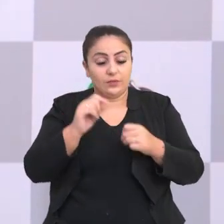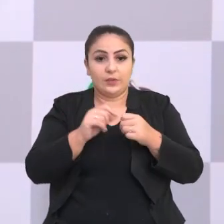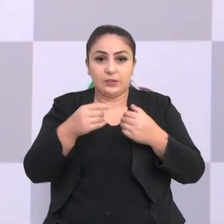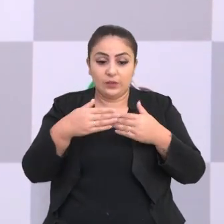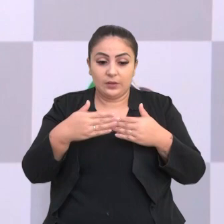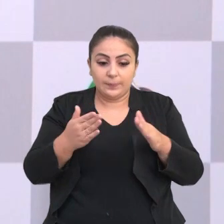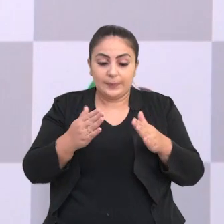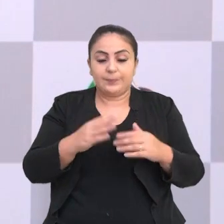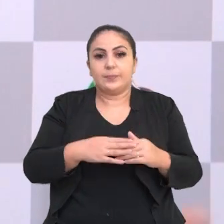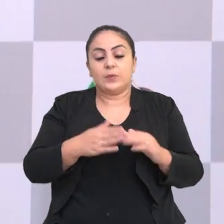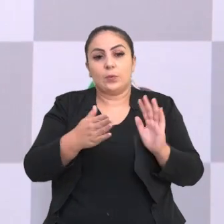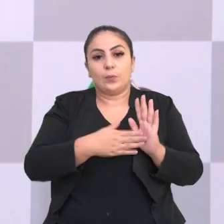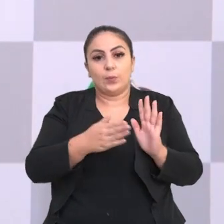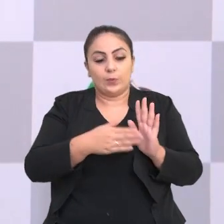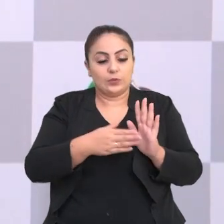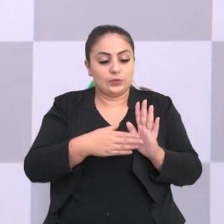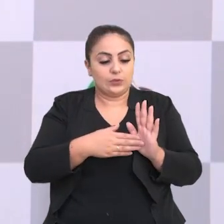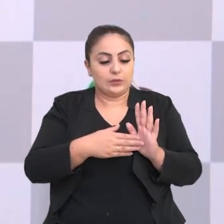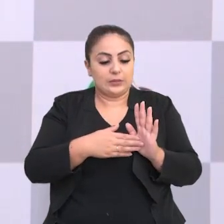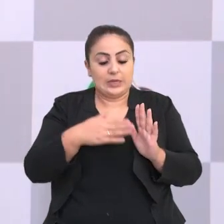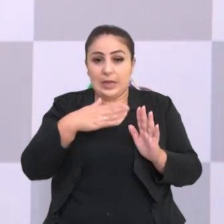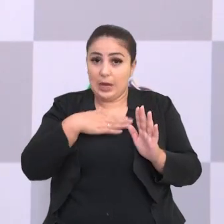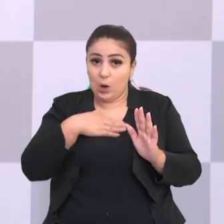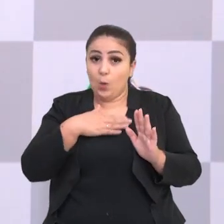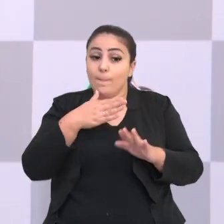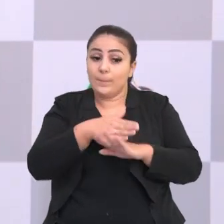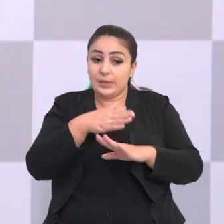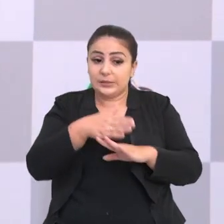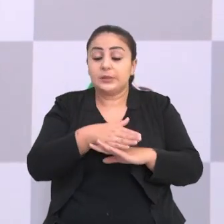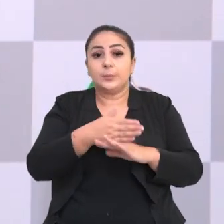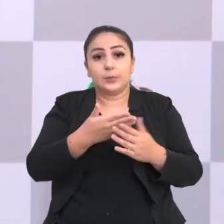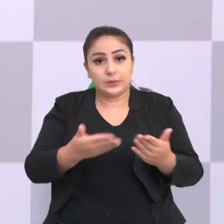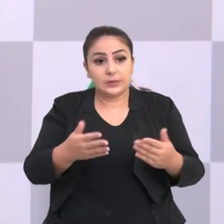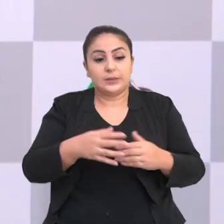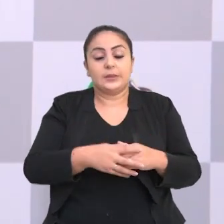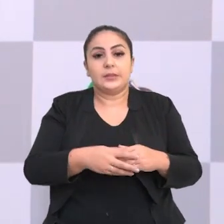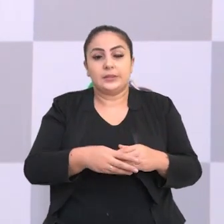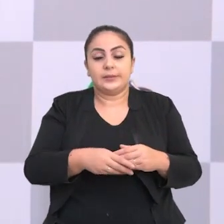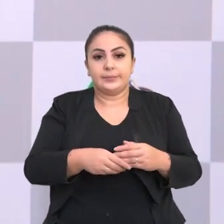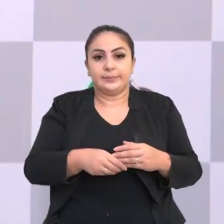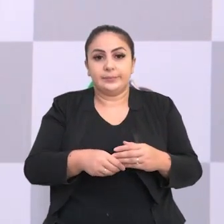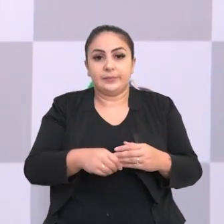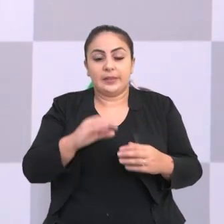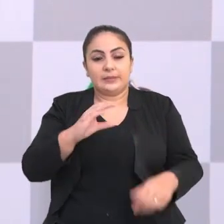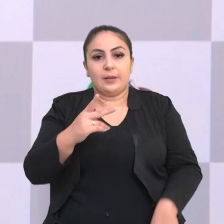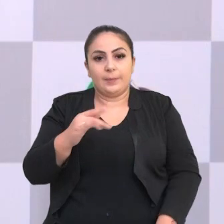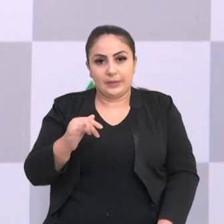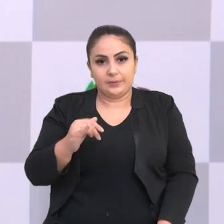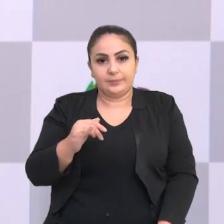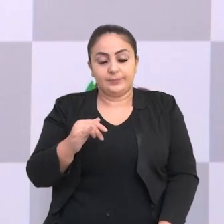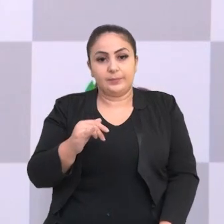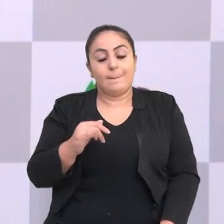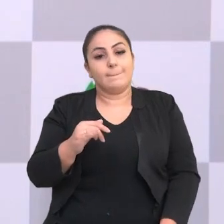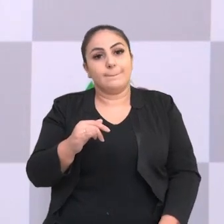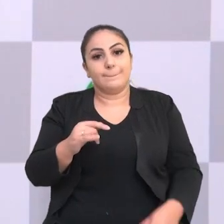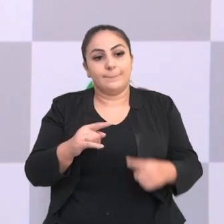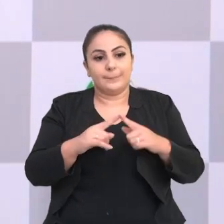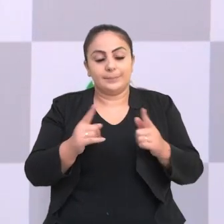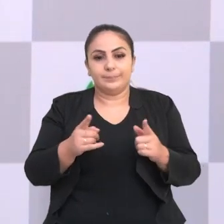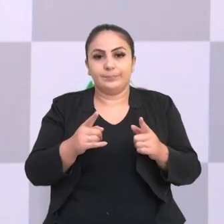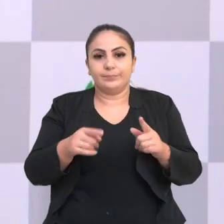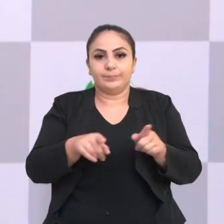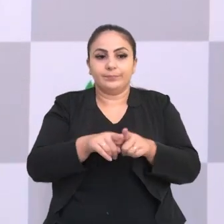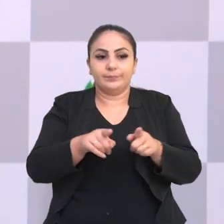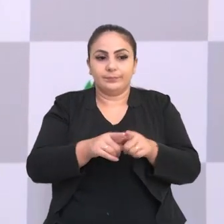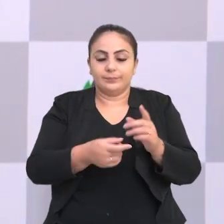feita a instalação, né? O propositor, que sou eu, participo necessariamente da CPI, né? Mas